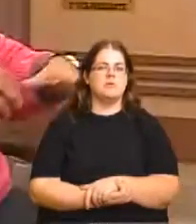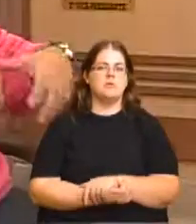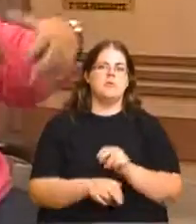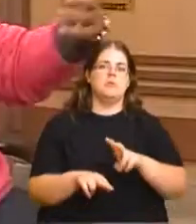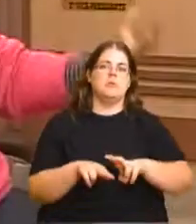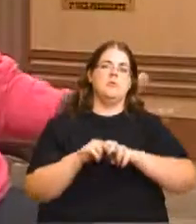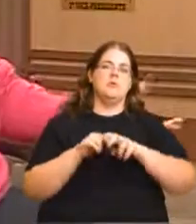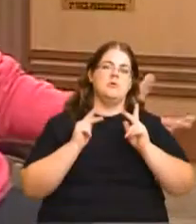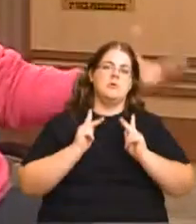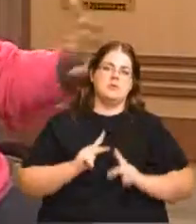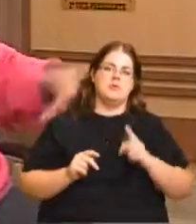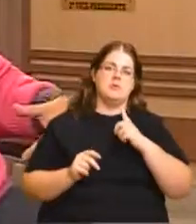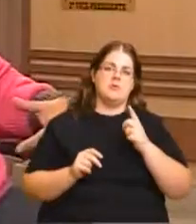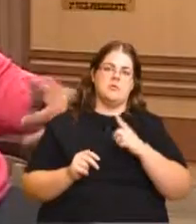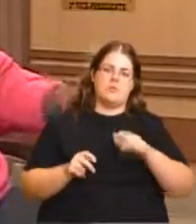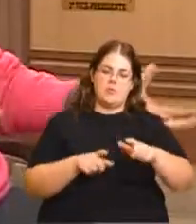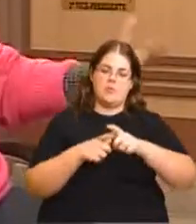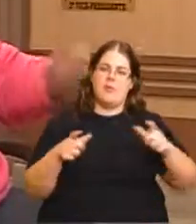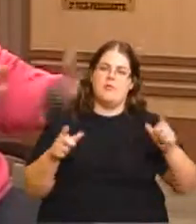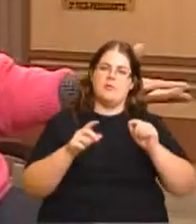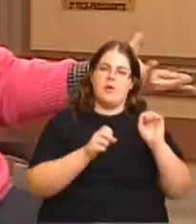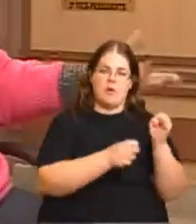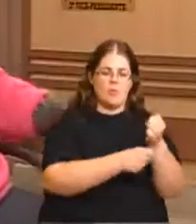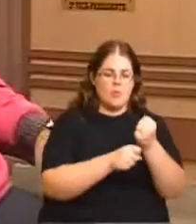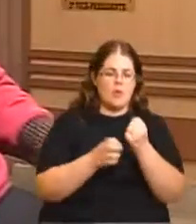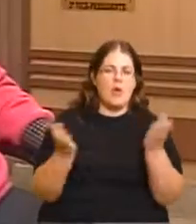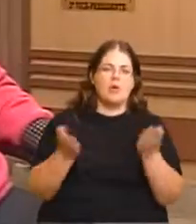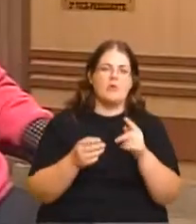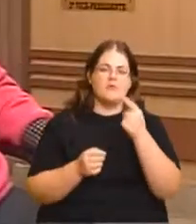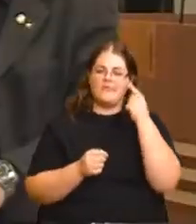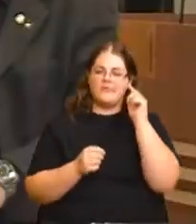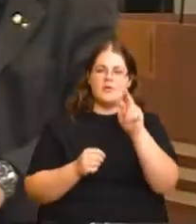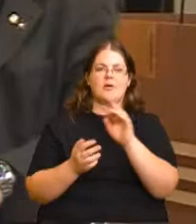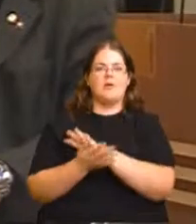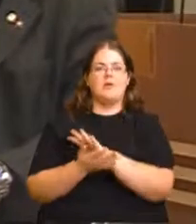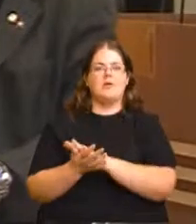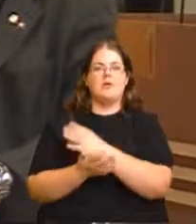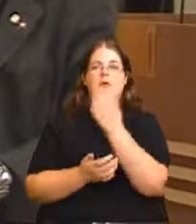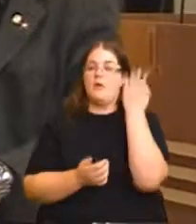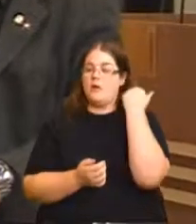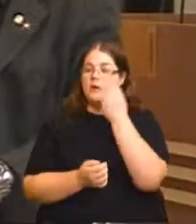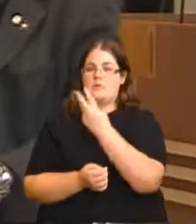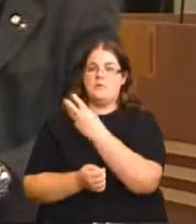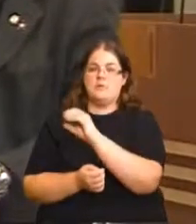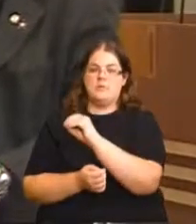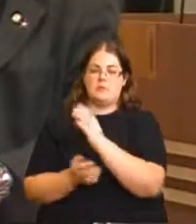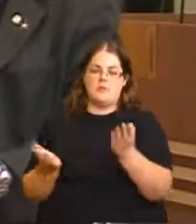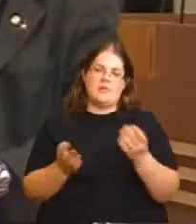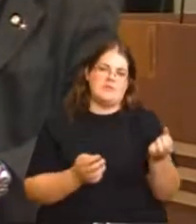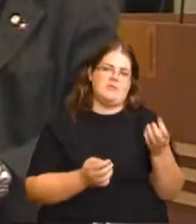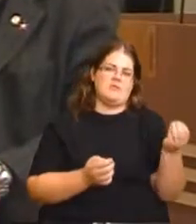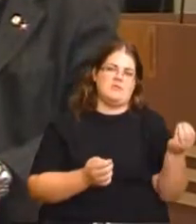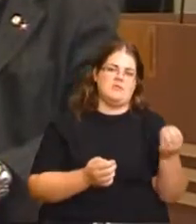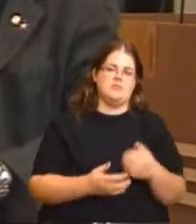se via um grande número de pessoas na rua e hoje pouco em relação ao que... hoje eles trabalham com 300 e nós trabalhávamos com 600 na